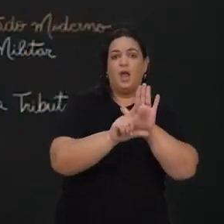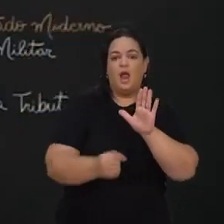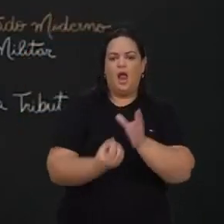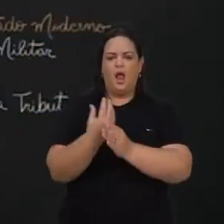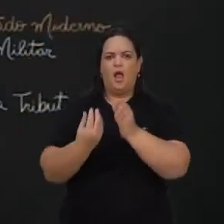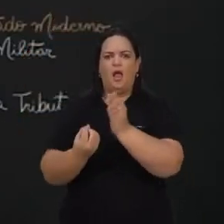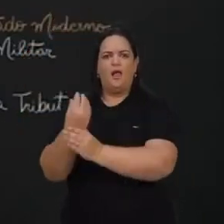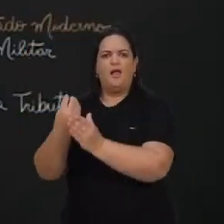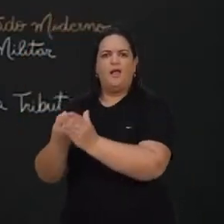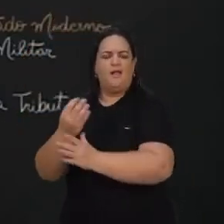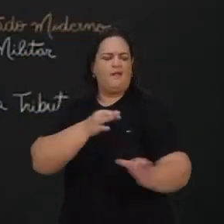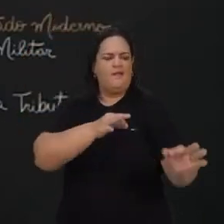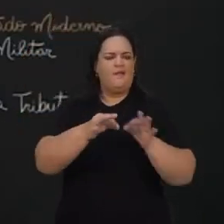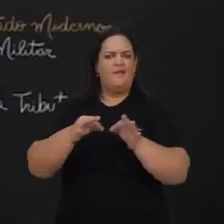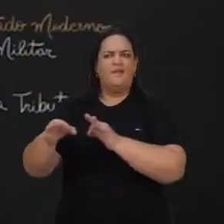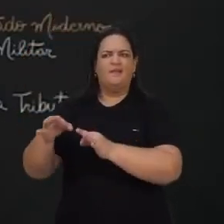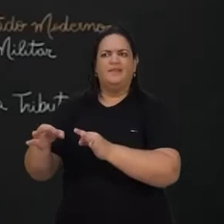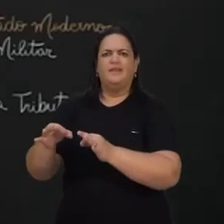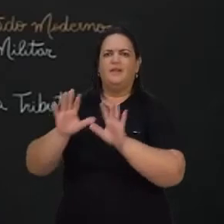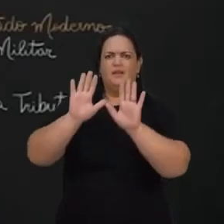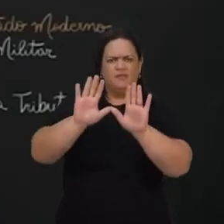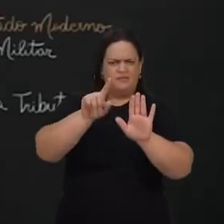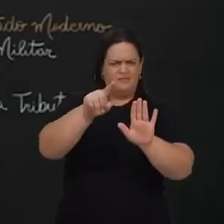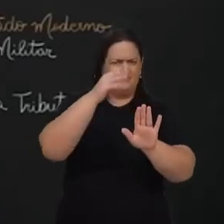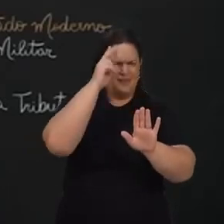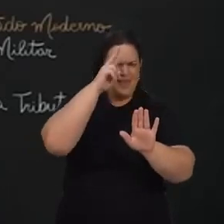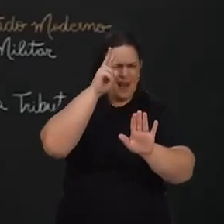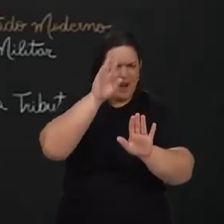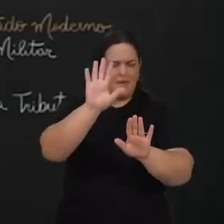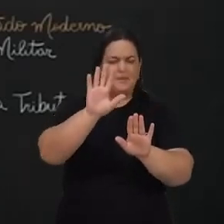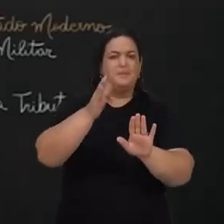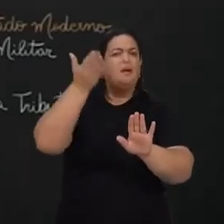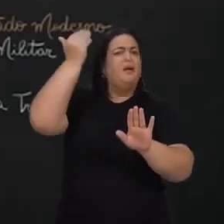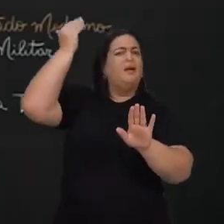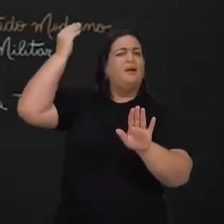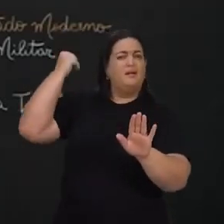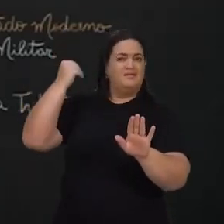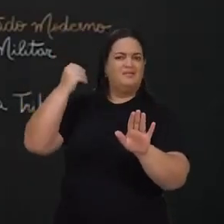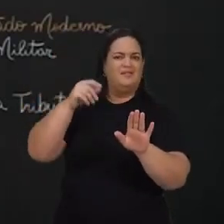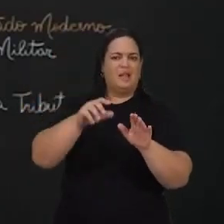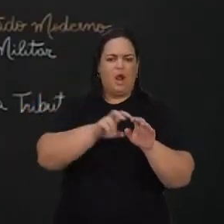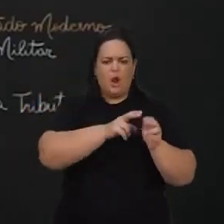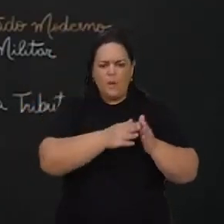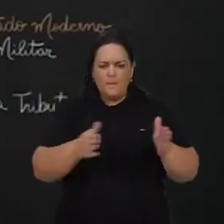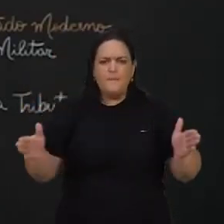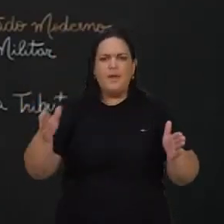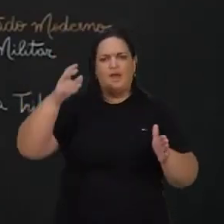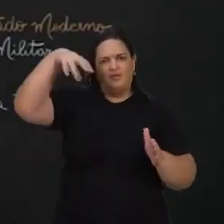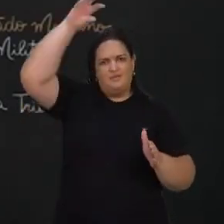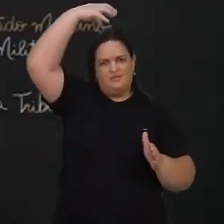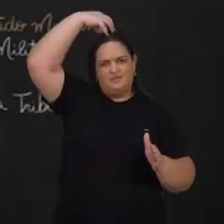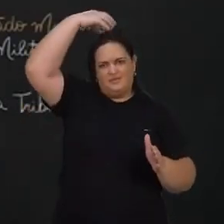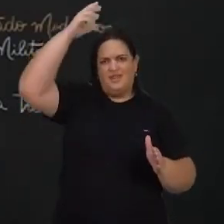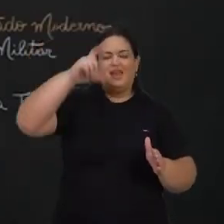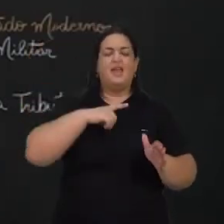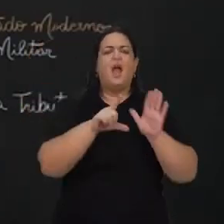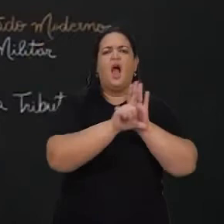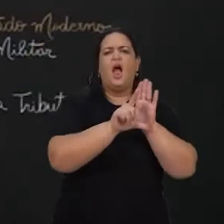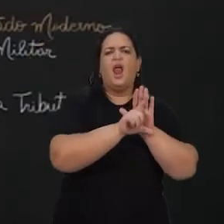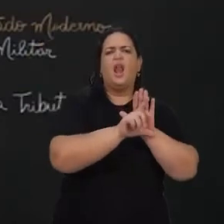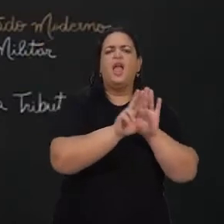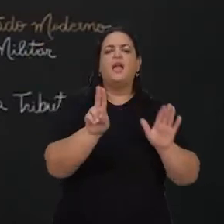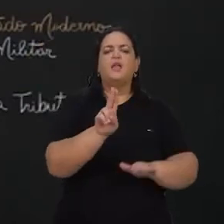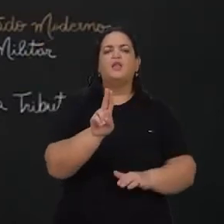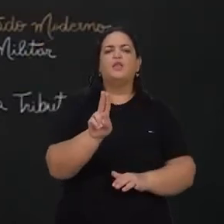uma figura monárquica só. Só para você ter uma ideia, na época dos reis, em Portugal, por exemplo, as leis